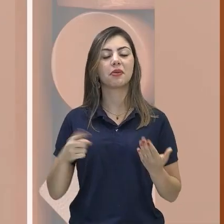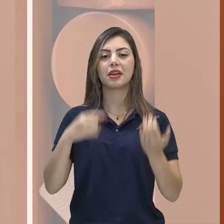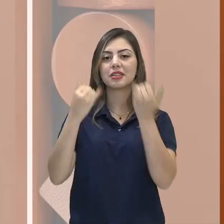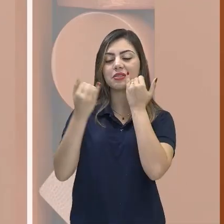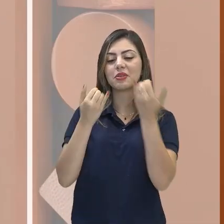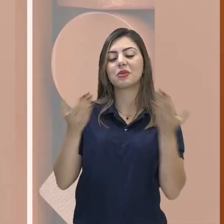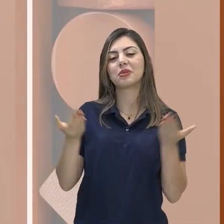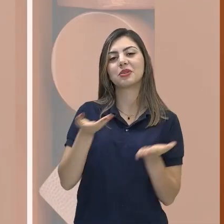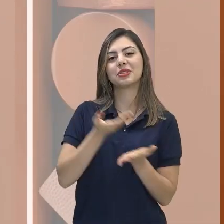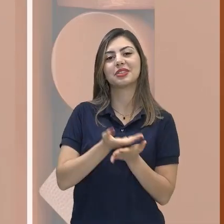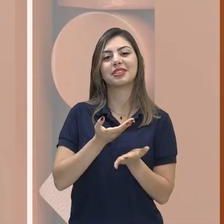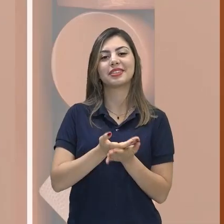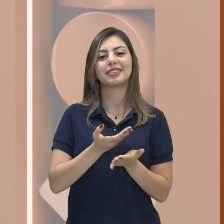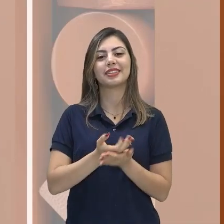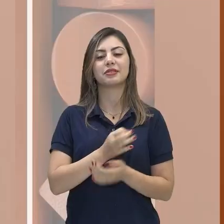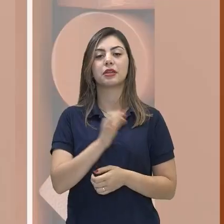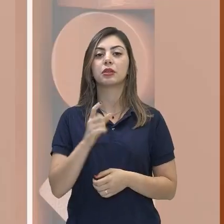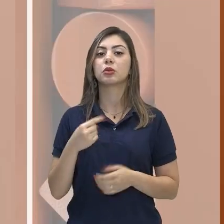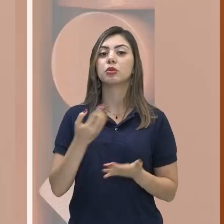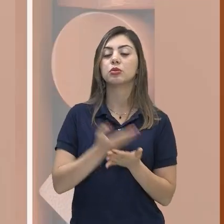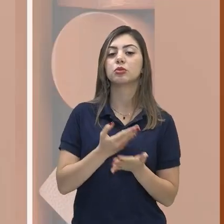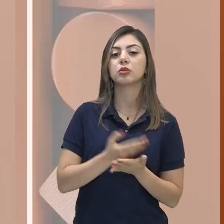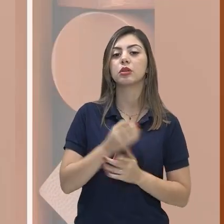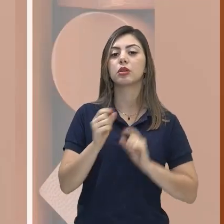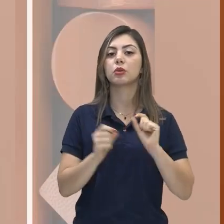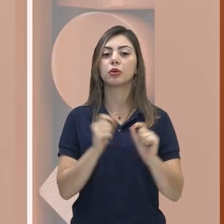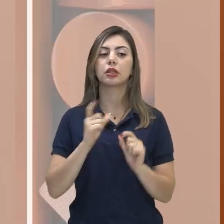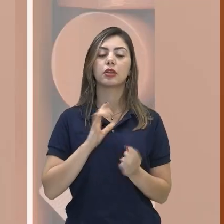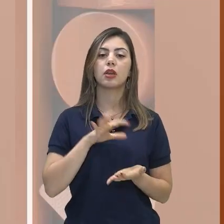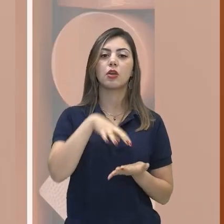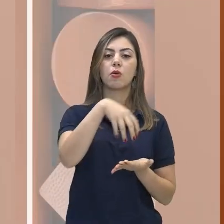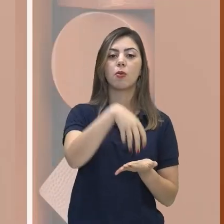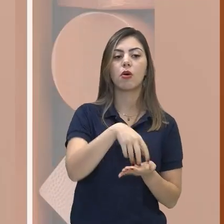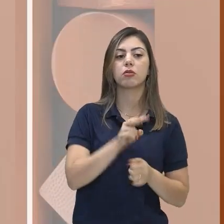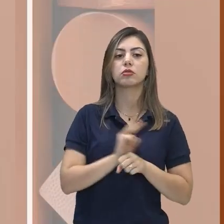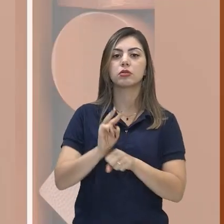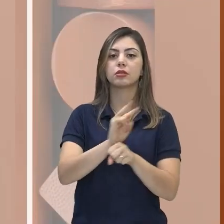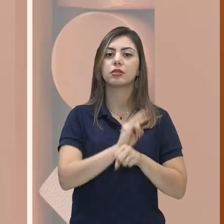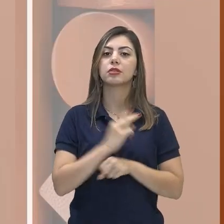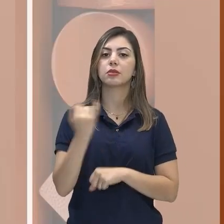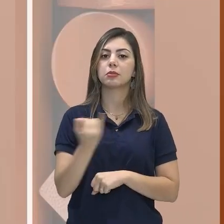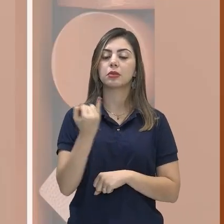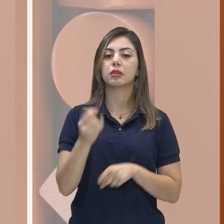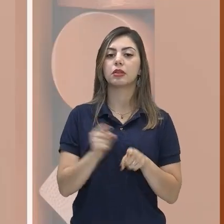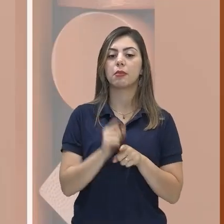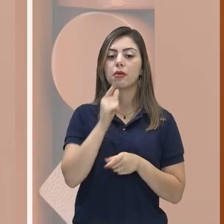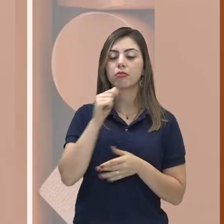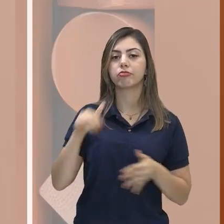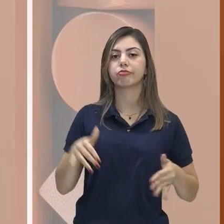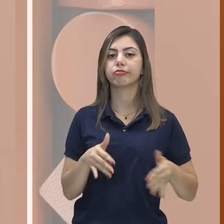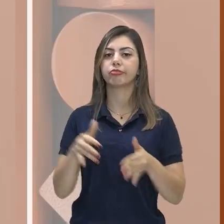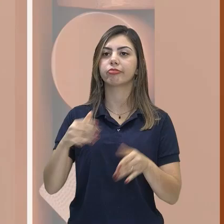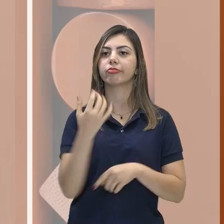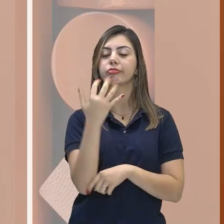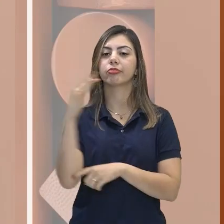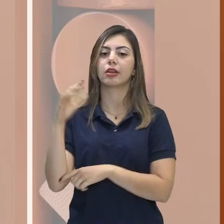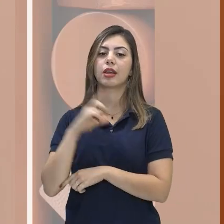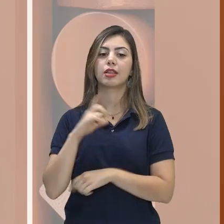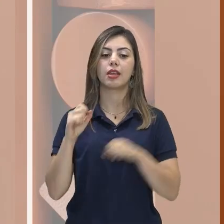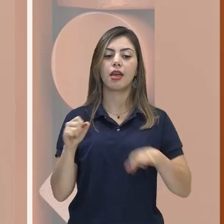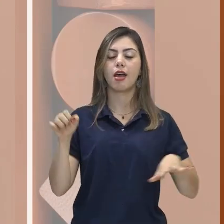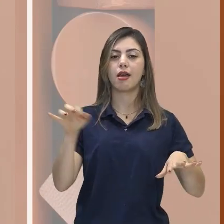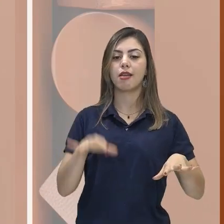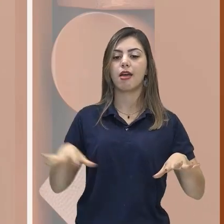informes da nossa aula de hoje. Verificamos o que é a unidade de conservação e a sua importância, os corredores ecológicos que vão